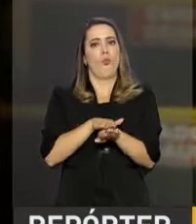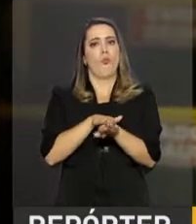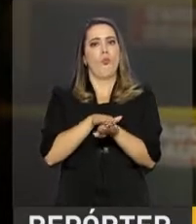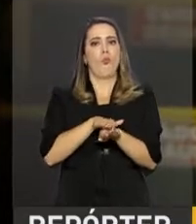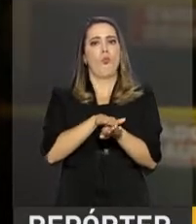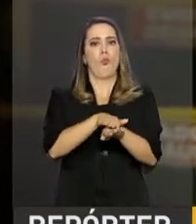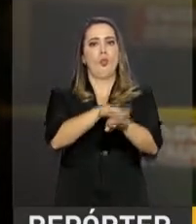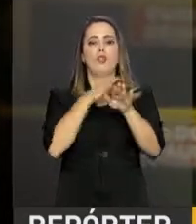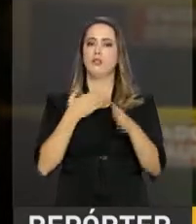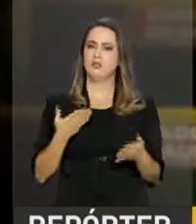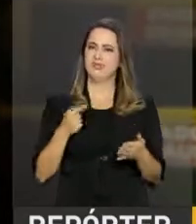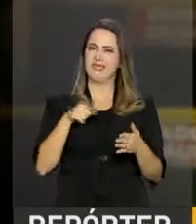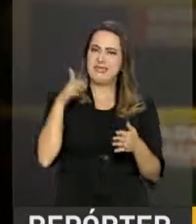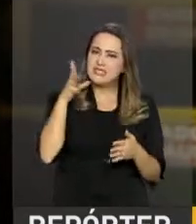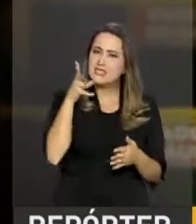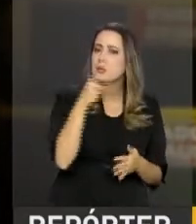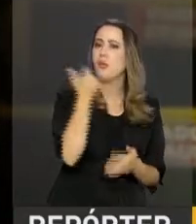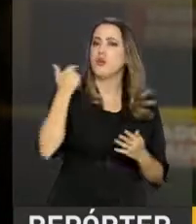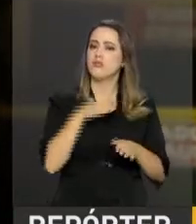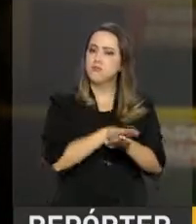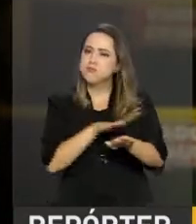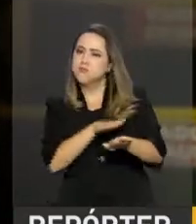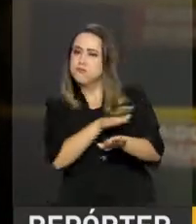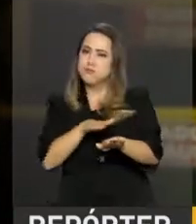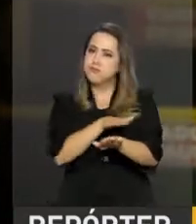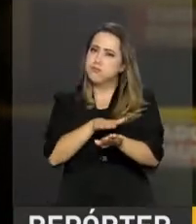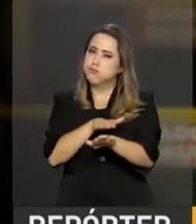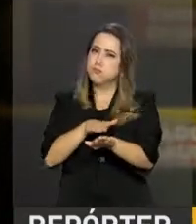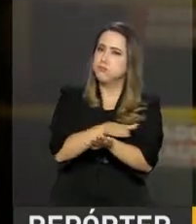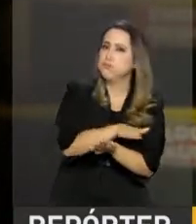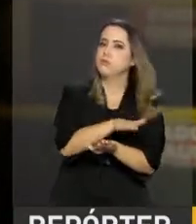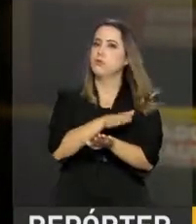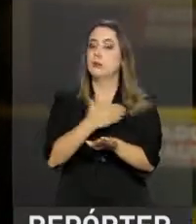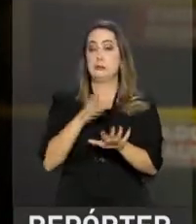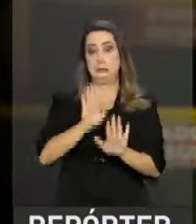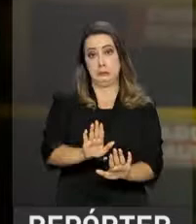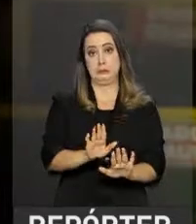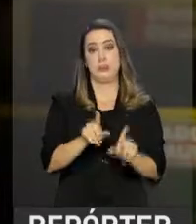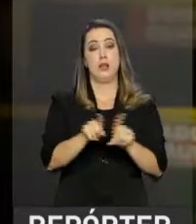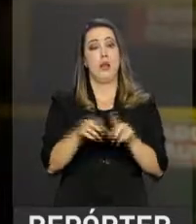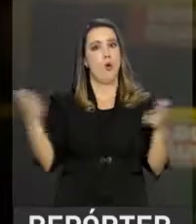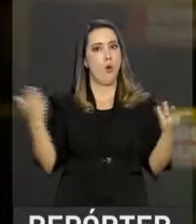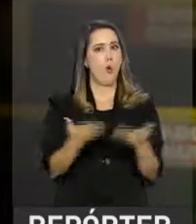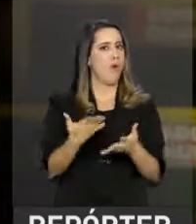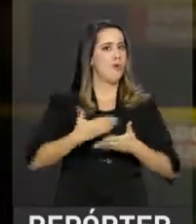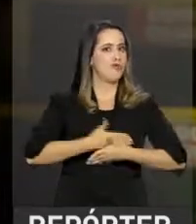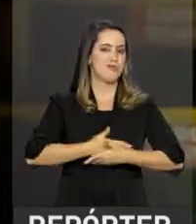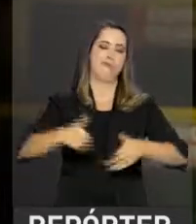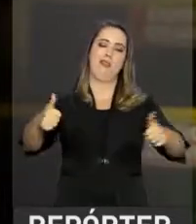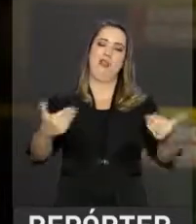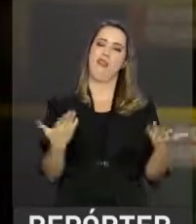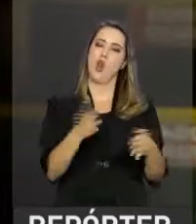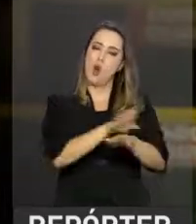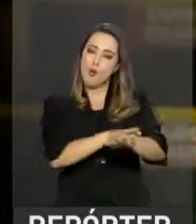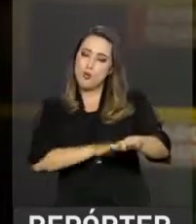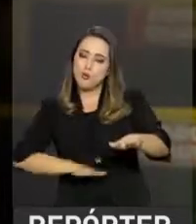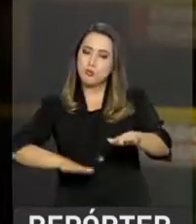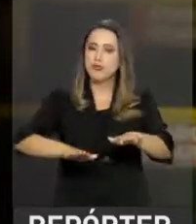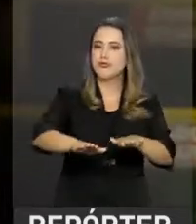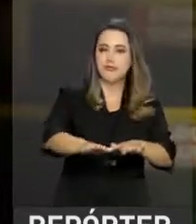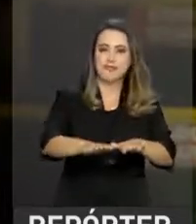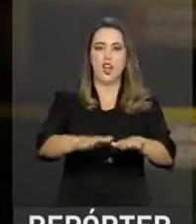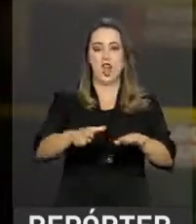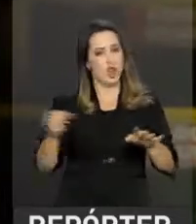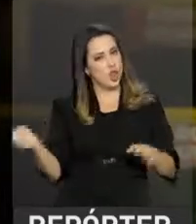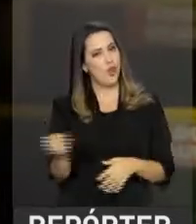gente perdia muito tempo para fazer ultrapassagens, caminhões. Então hoje, como ela é uma pista duplicada, uma pista nova,